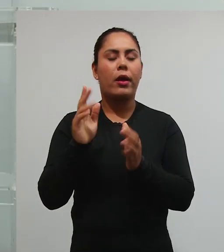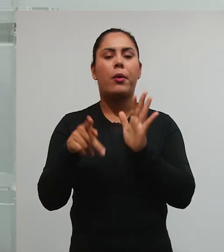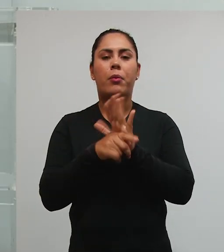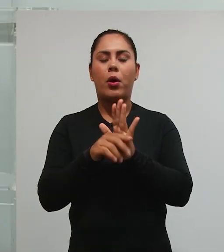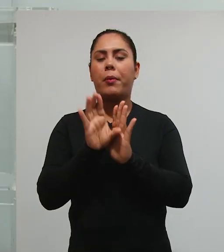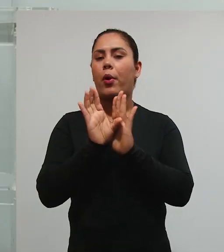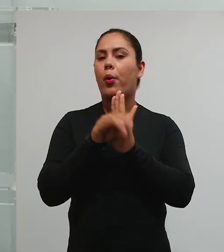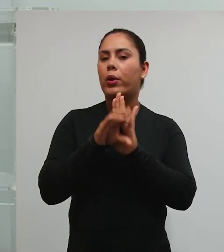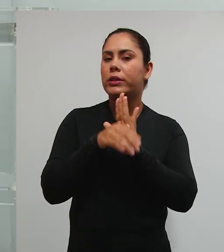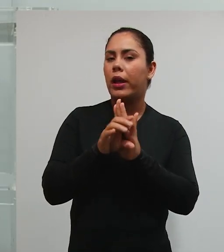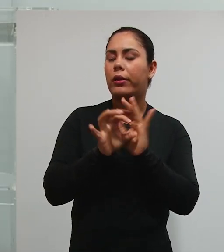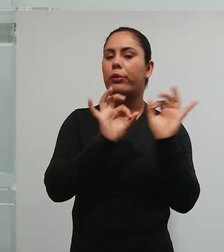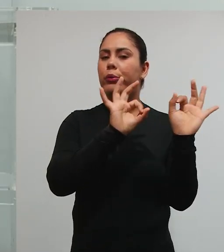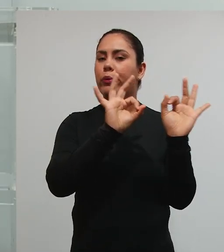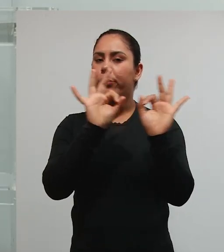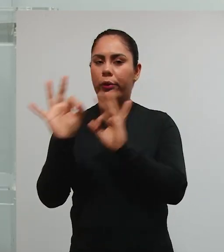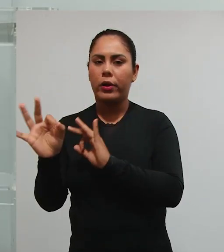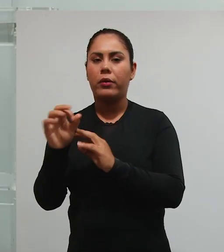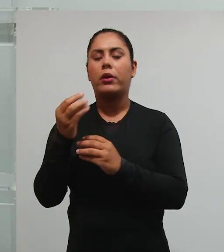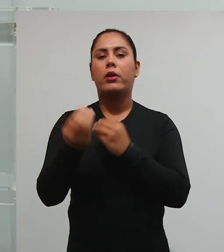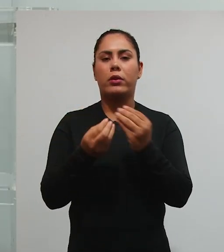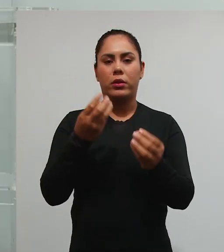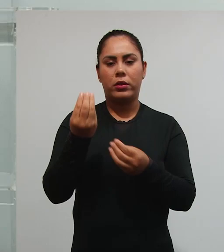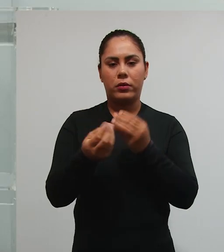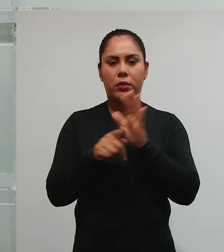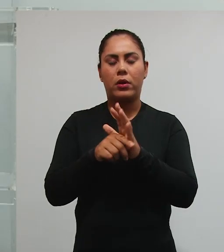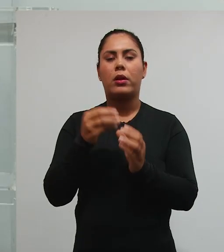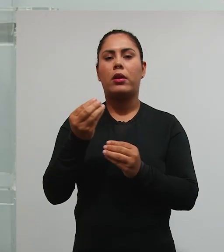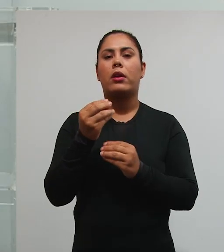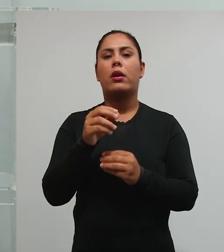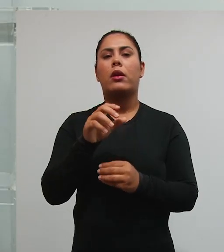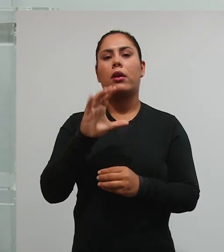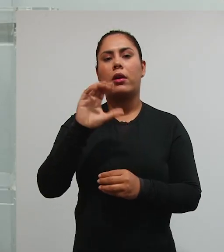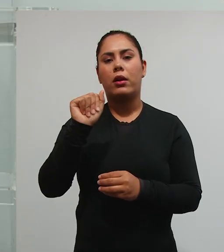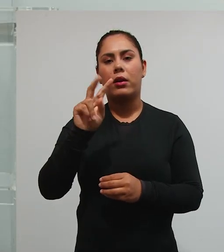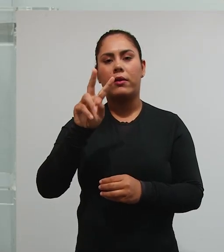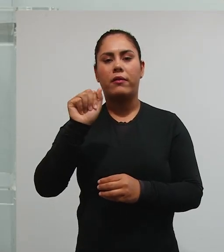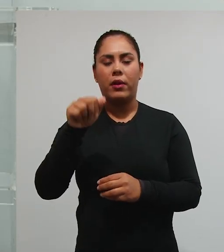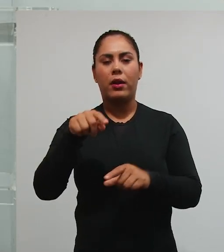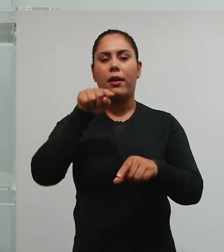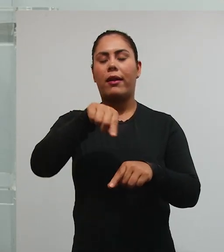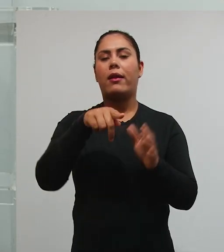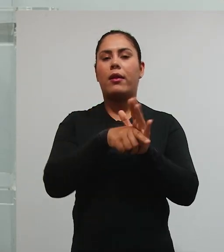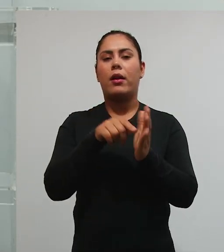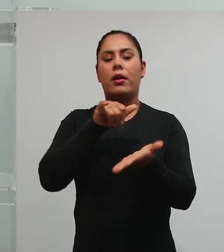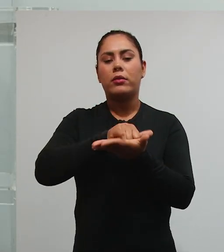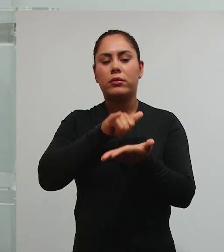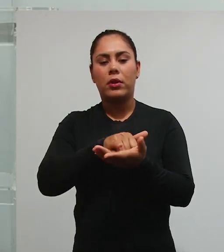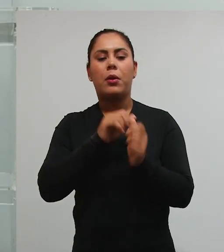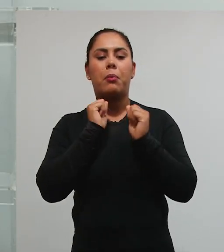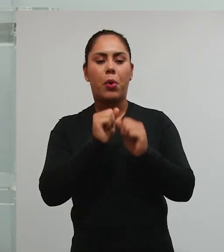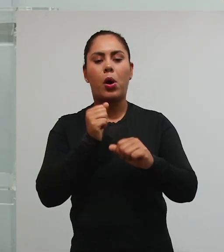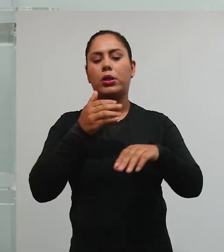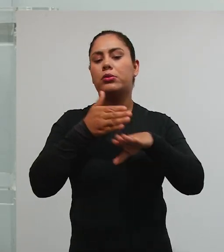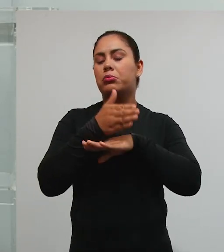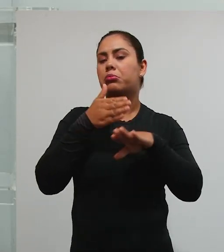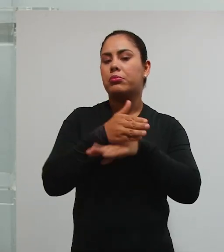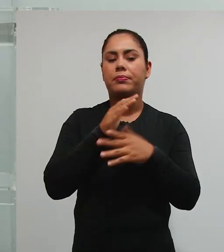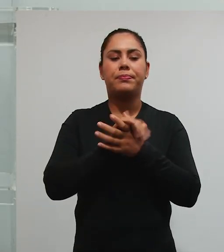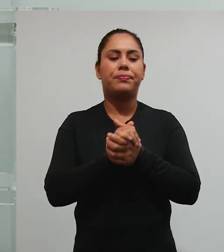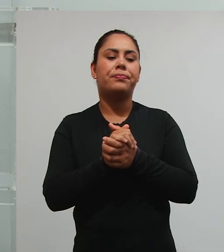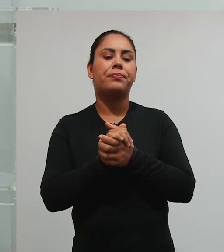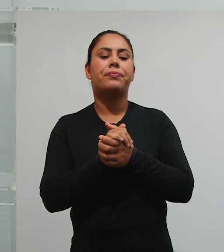roteiro conceitual que a gente sugeriu que seja feito no Canva, que é um aplicativo online, mas ele pode ser feito, por exemplo, em outros